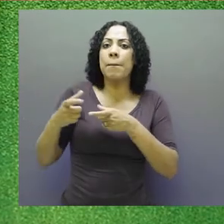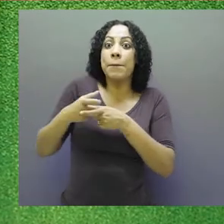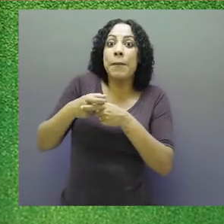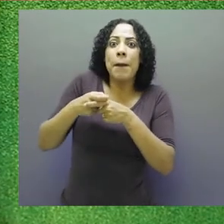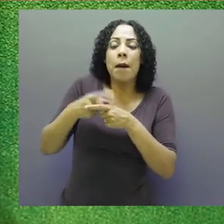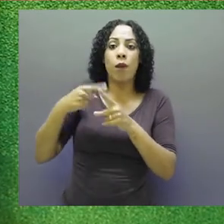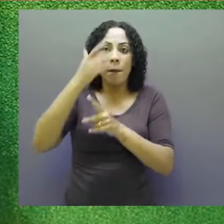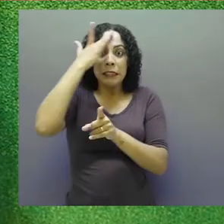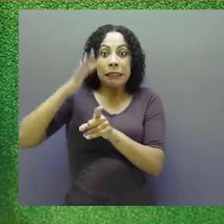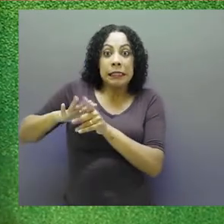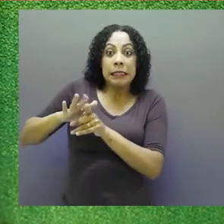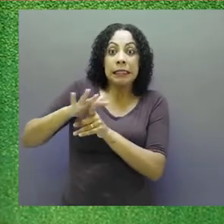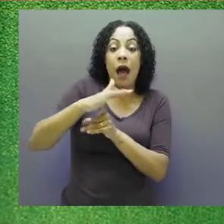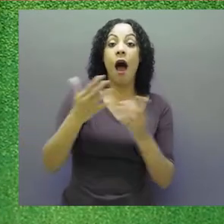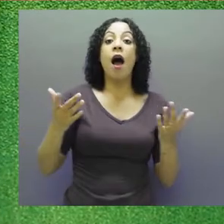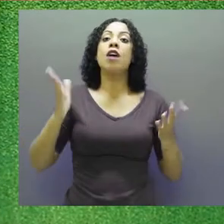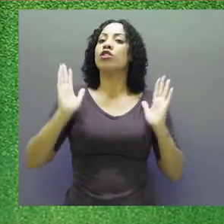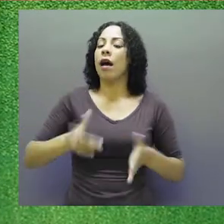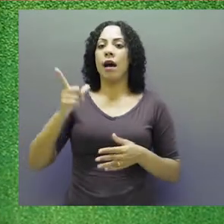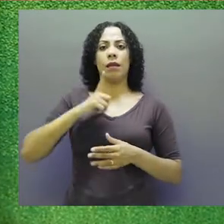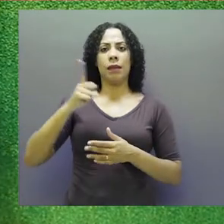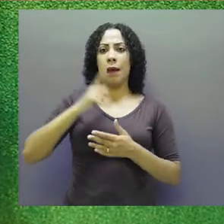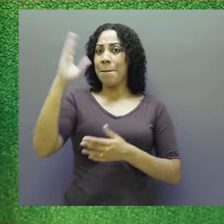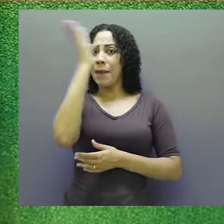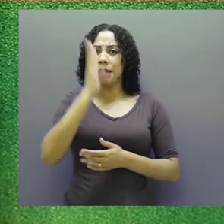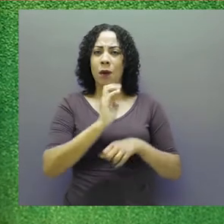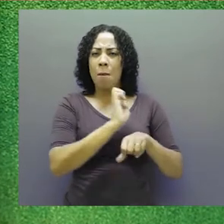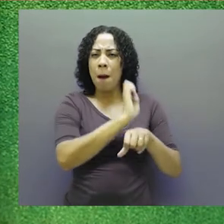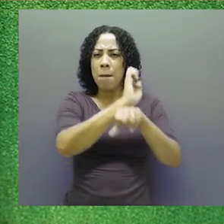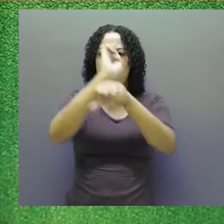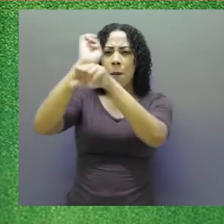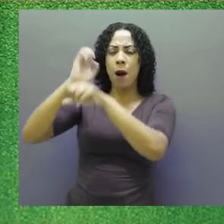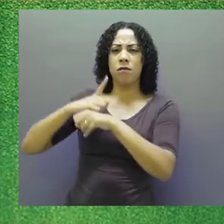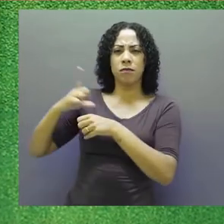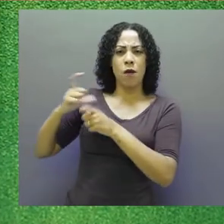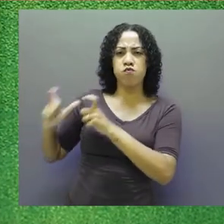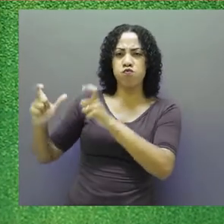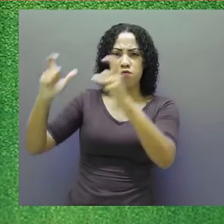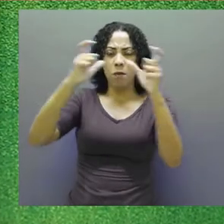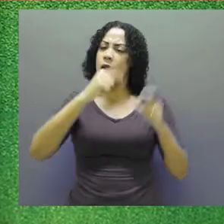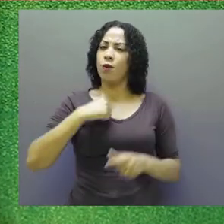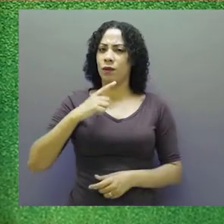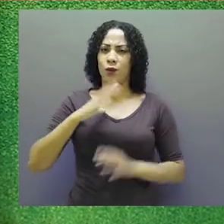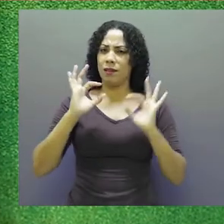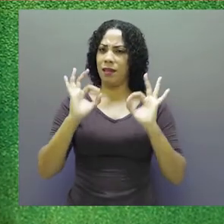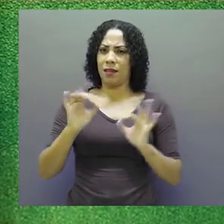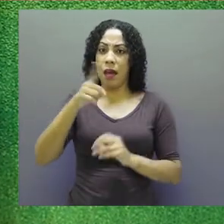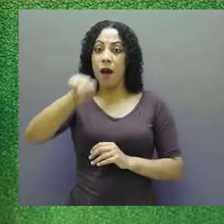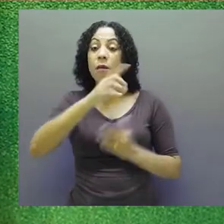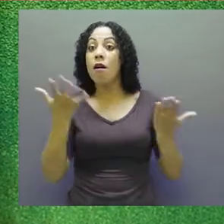pequeno. A Fiocruz está em tantos lugares no Brasil, conhecida no mundo, eu tenho certeza que vocês já ouviram